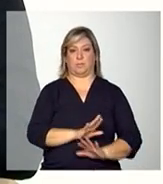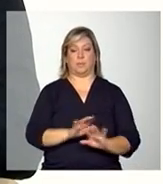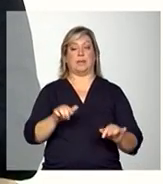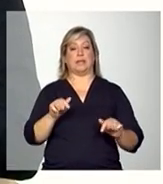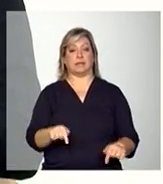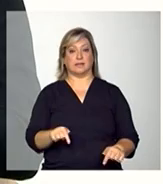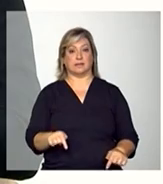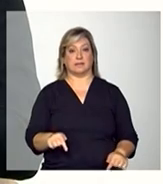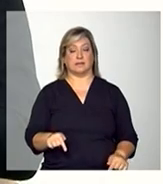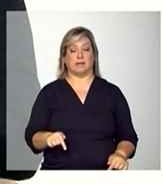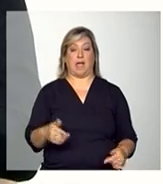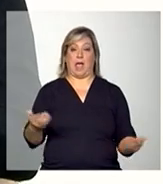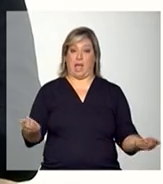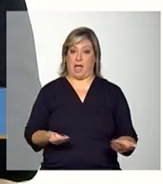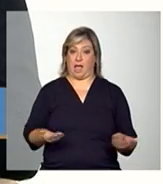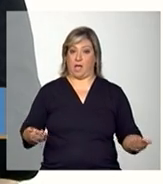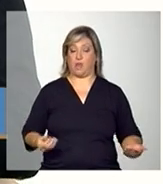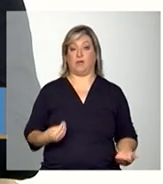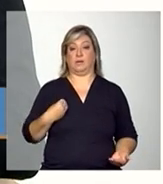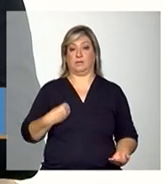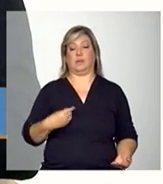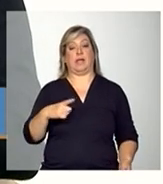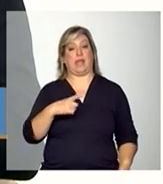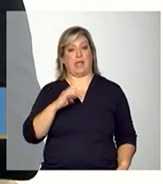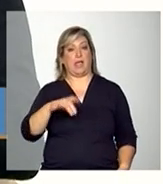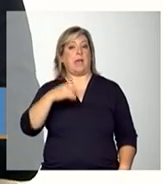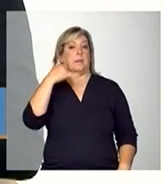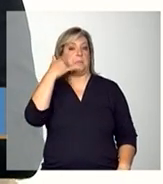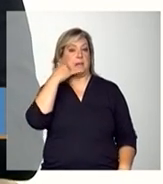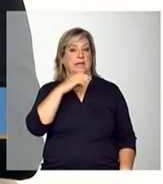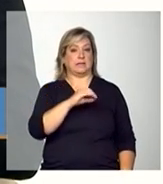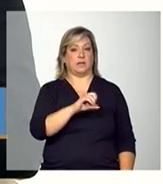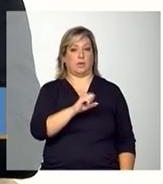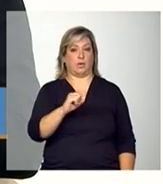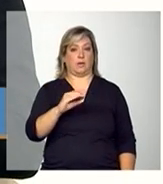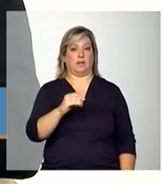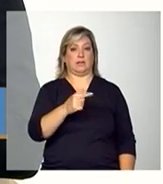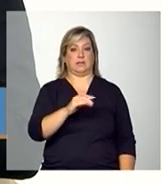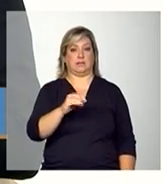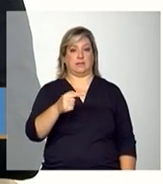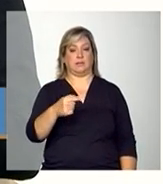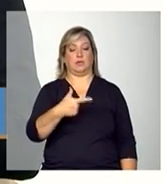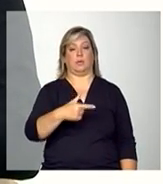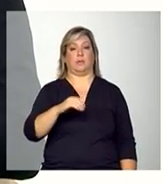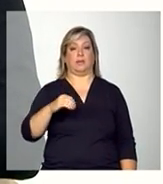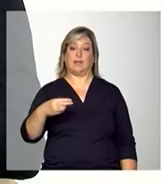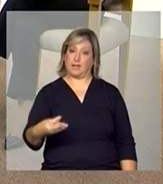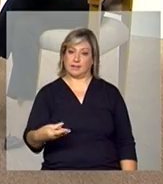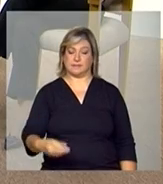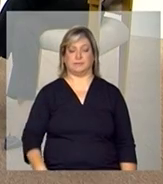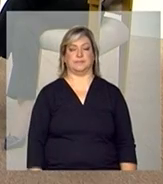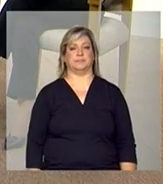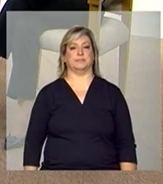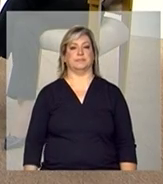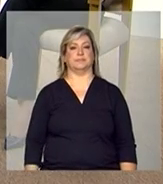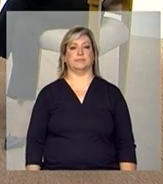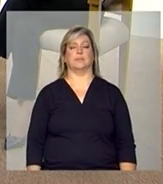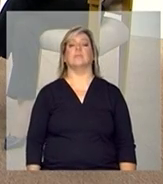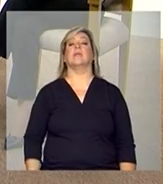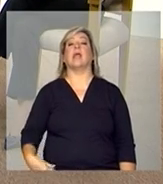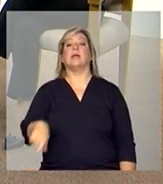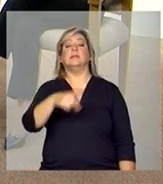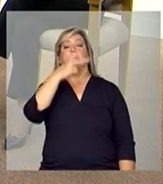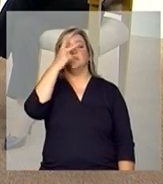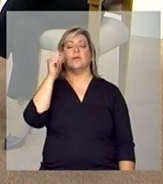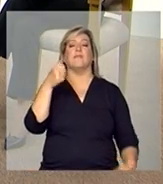gente o procedimento agora é entrar em contato com a central 0800 70723 e para que as pessoas fiquem mais tranquilas